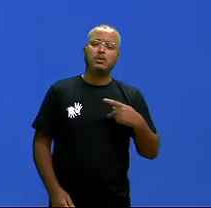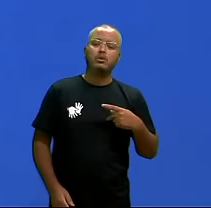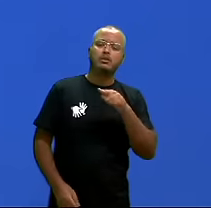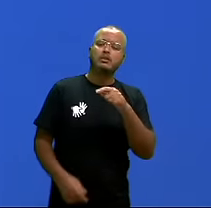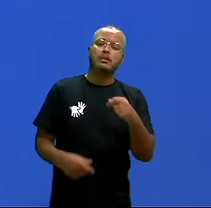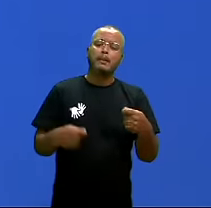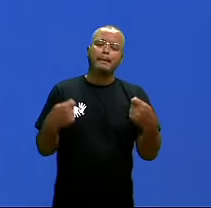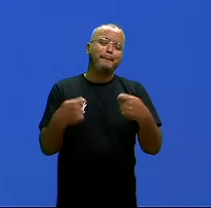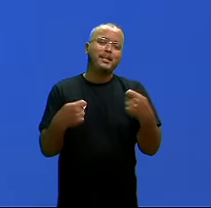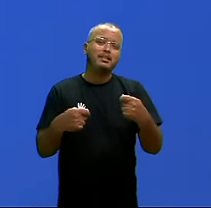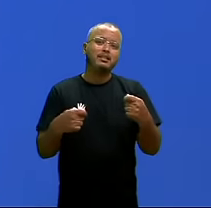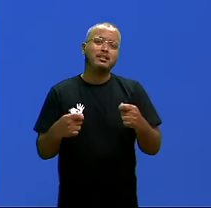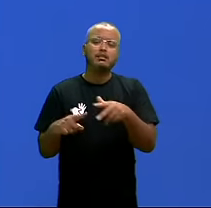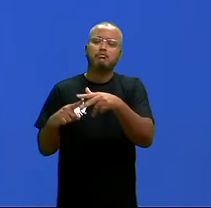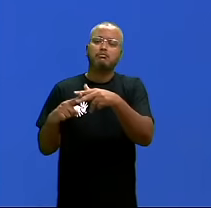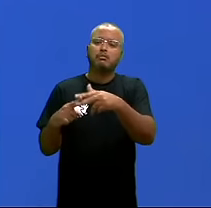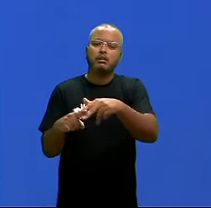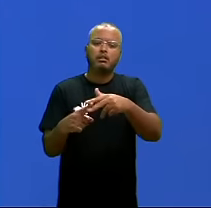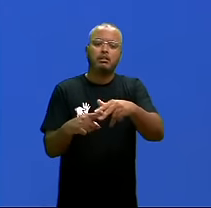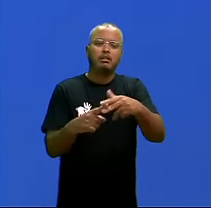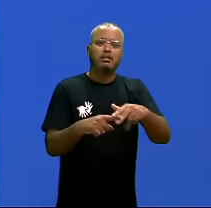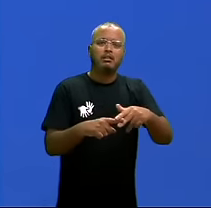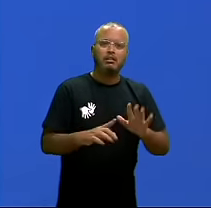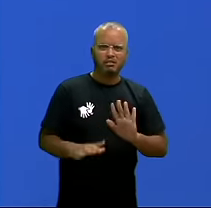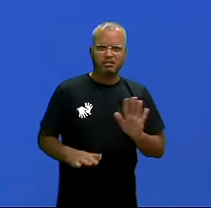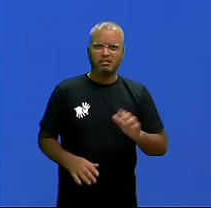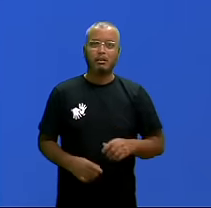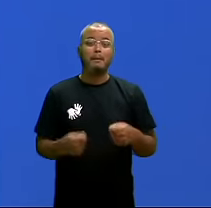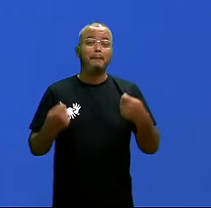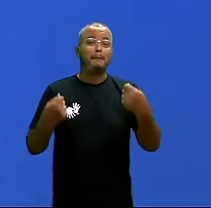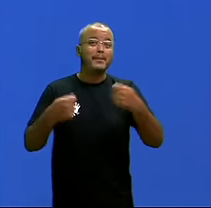polimento é carro, irmão. Eu preciso de unção.